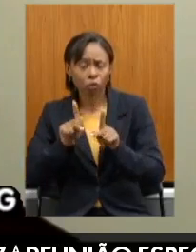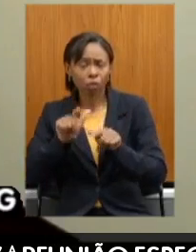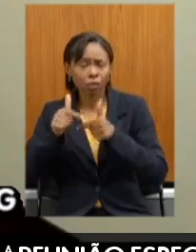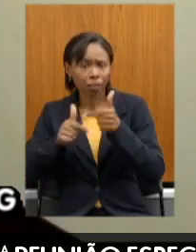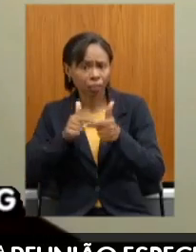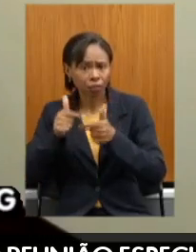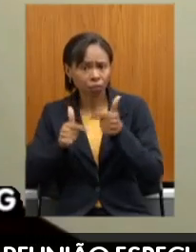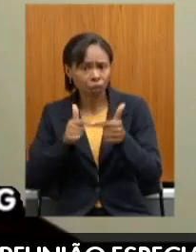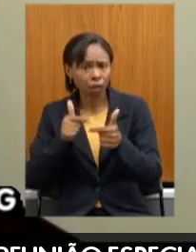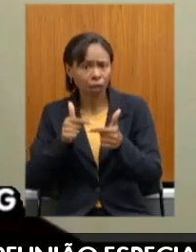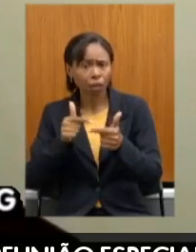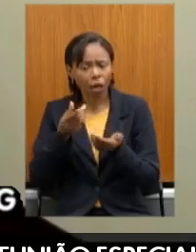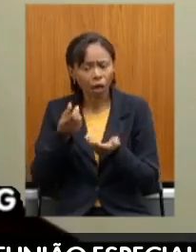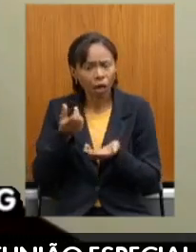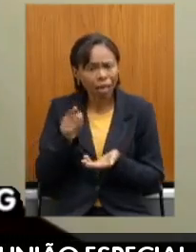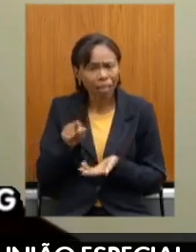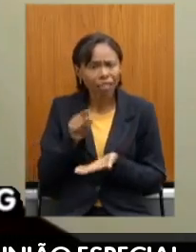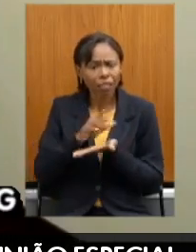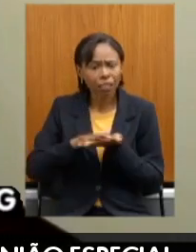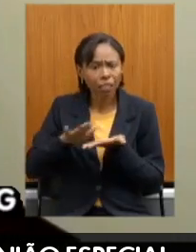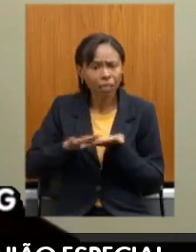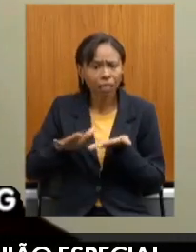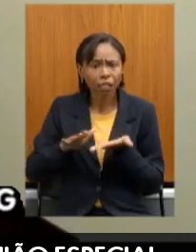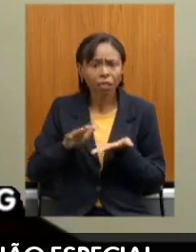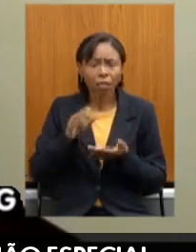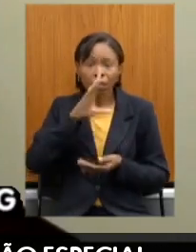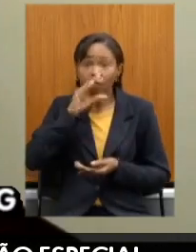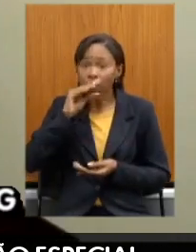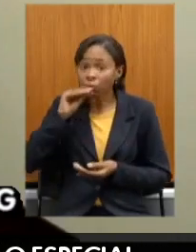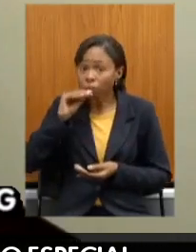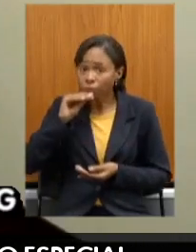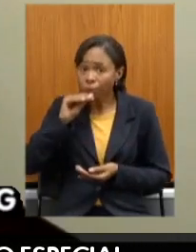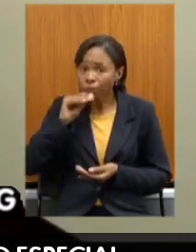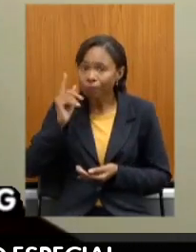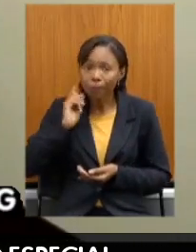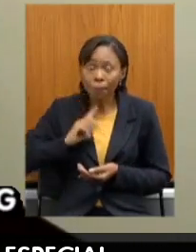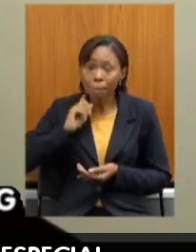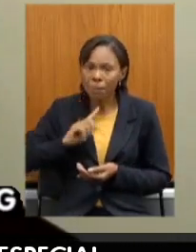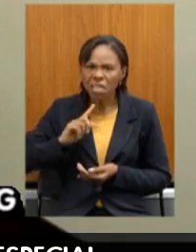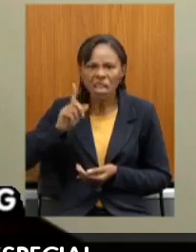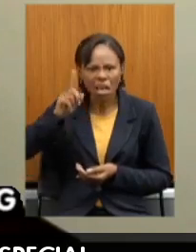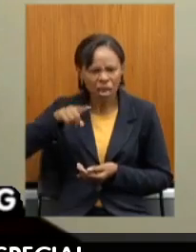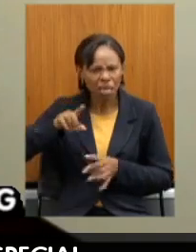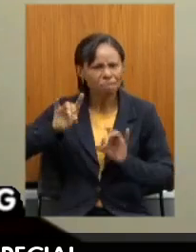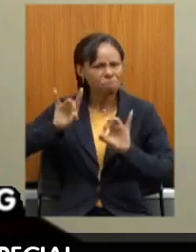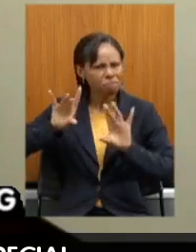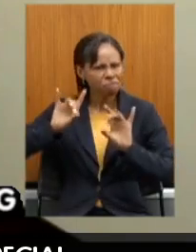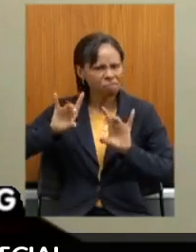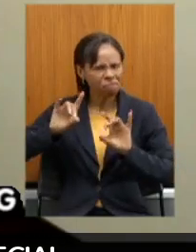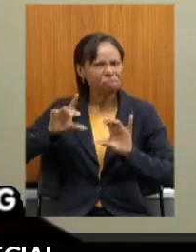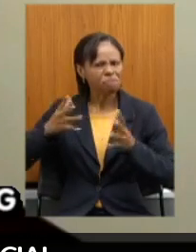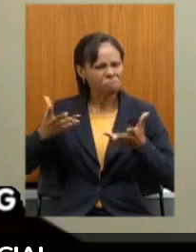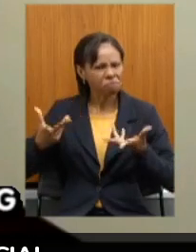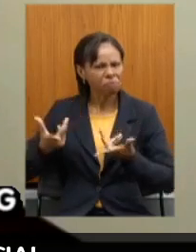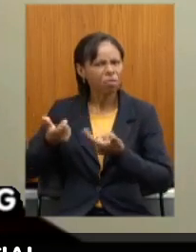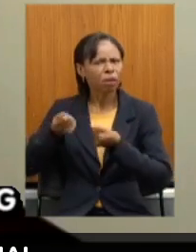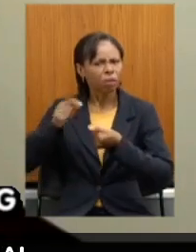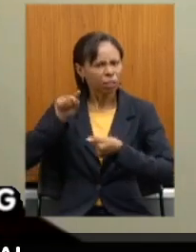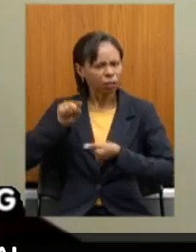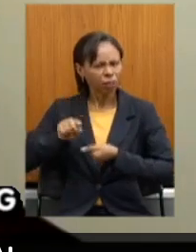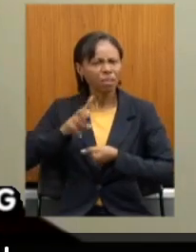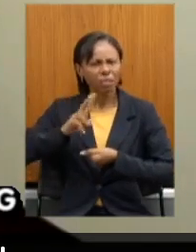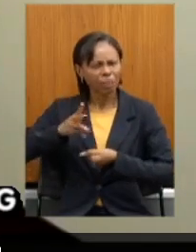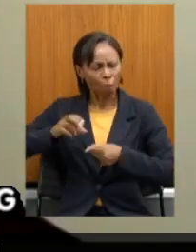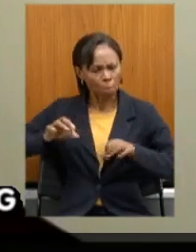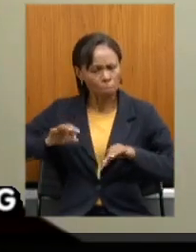são servidores de primeira linha. Vamos entender isso. Sempre prontos para atender e servir